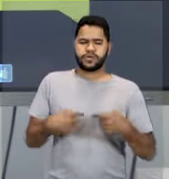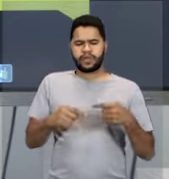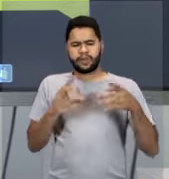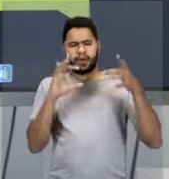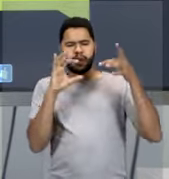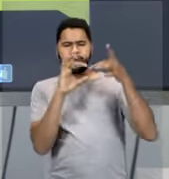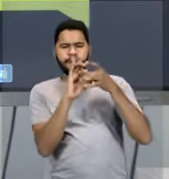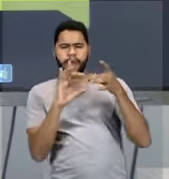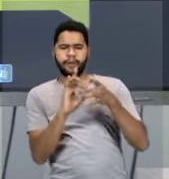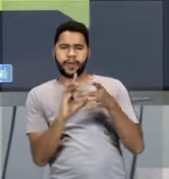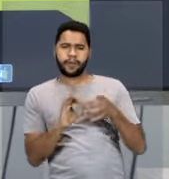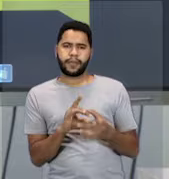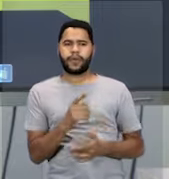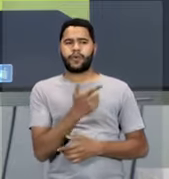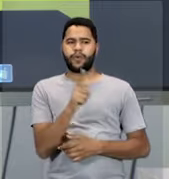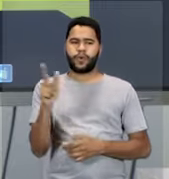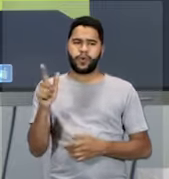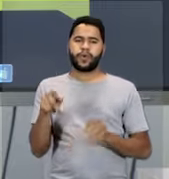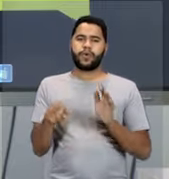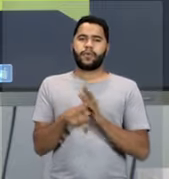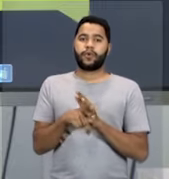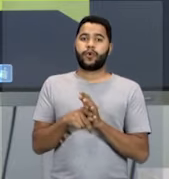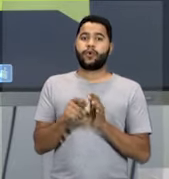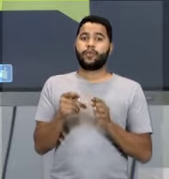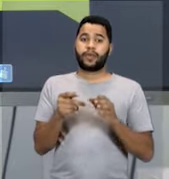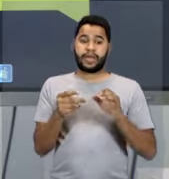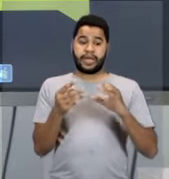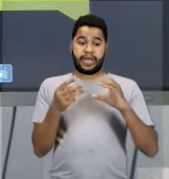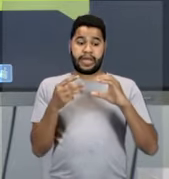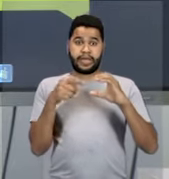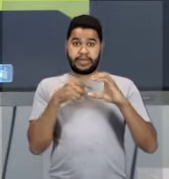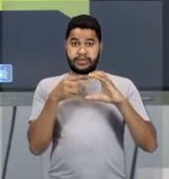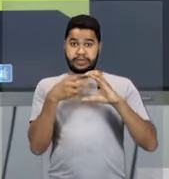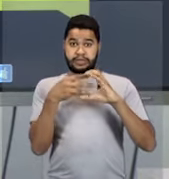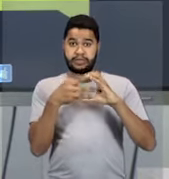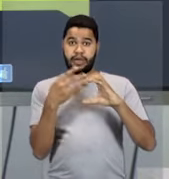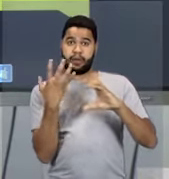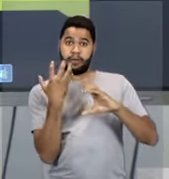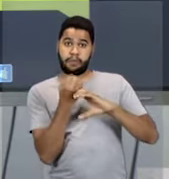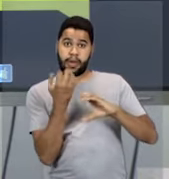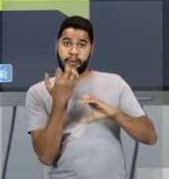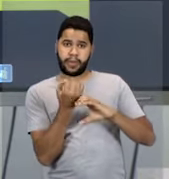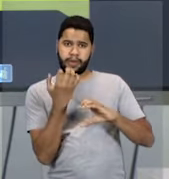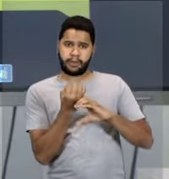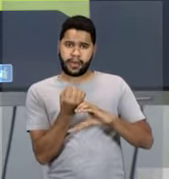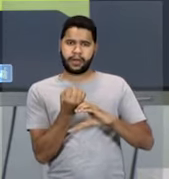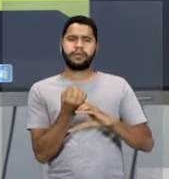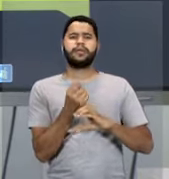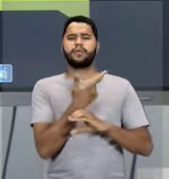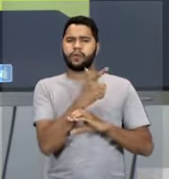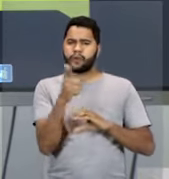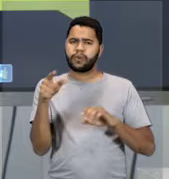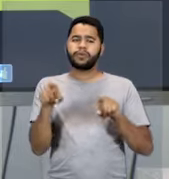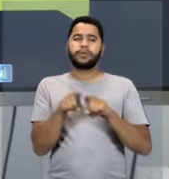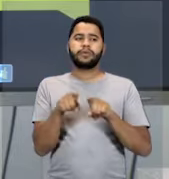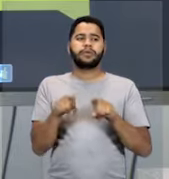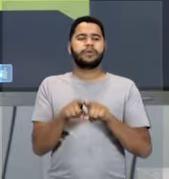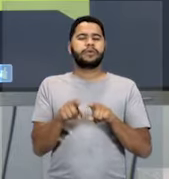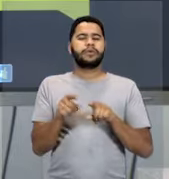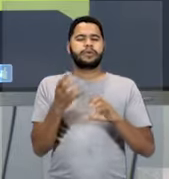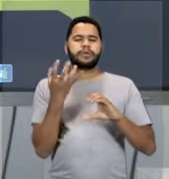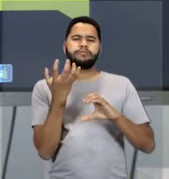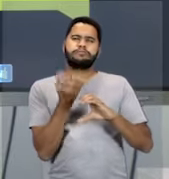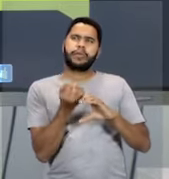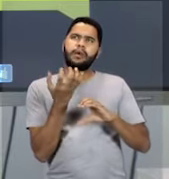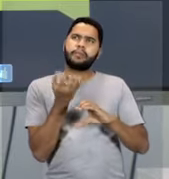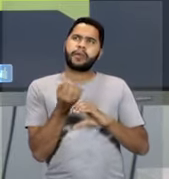a outros. A nutrição das células não é feita só por nutrientes. E sabe quando a gente falou assim que está